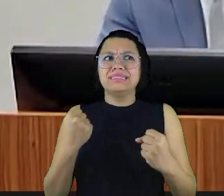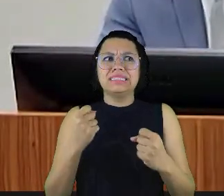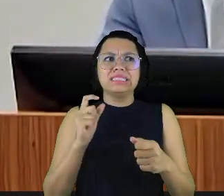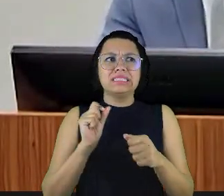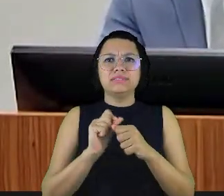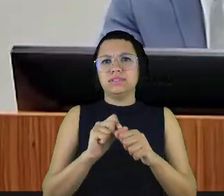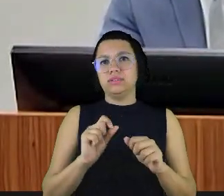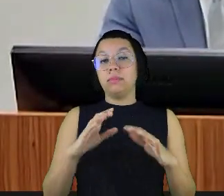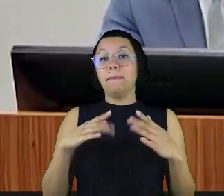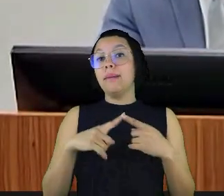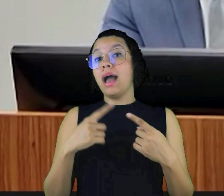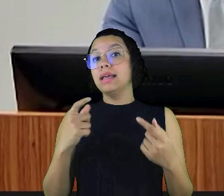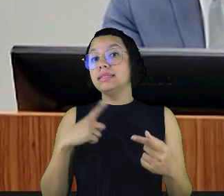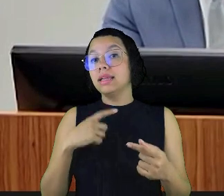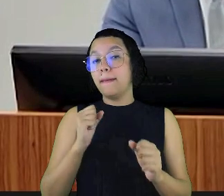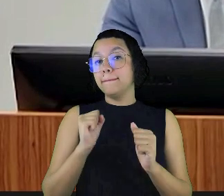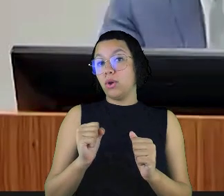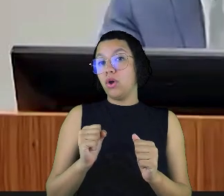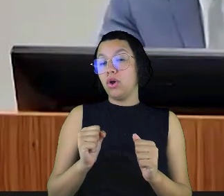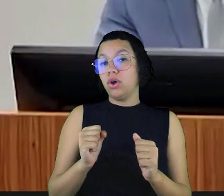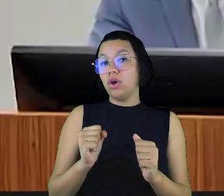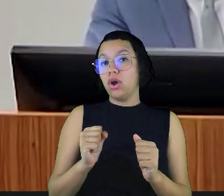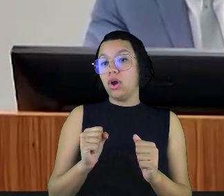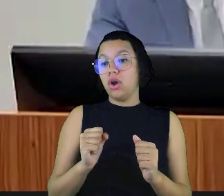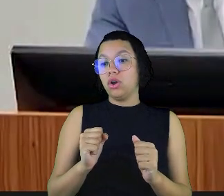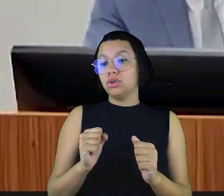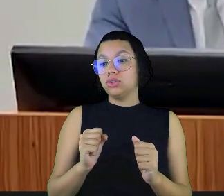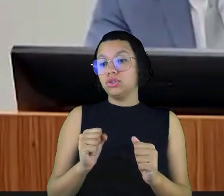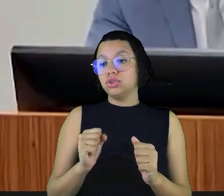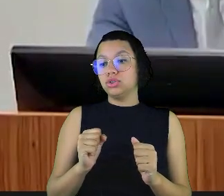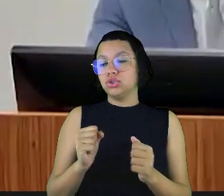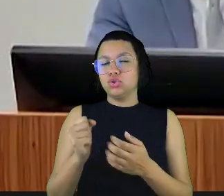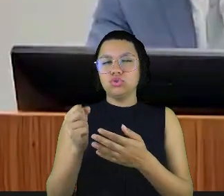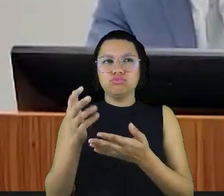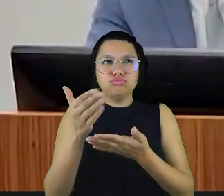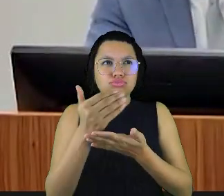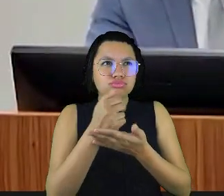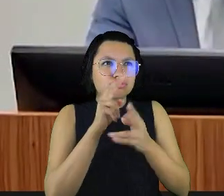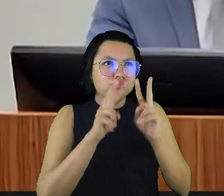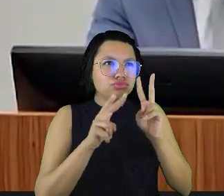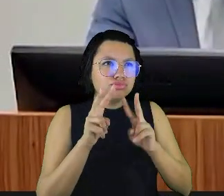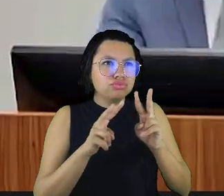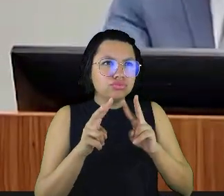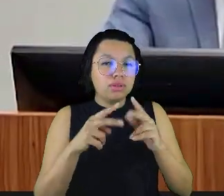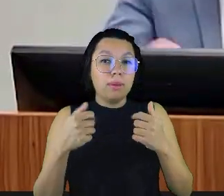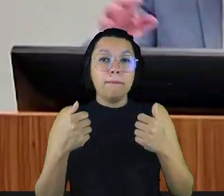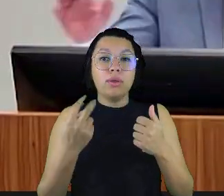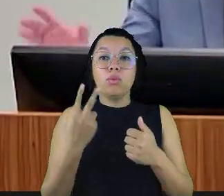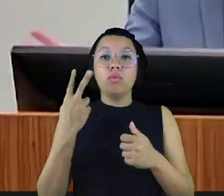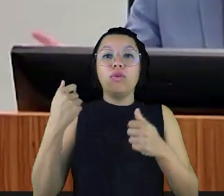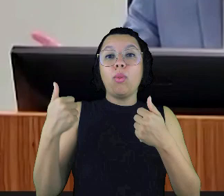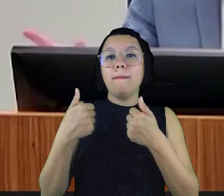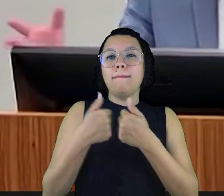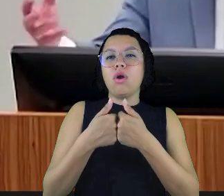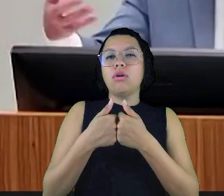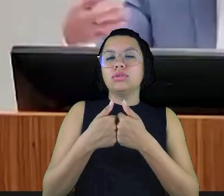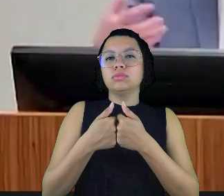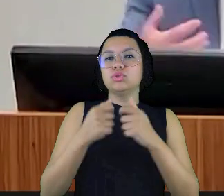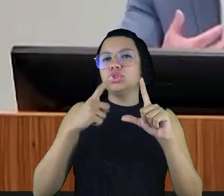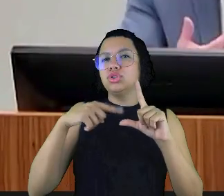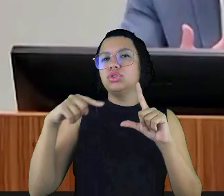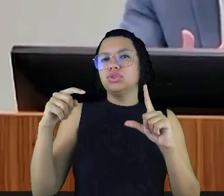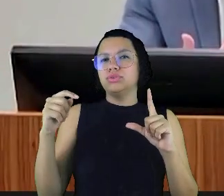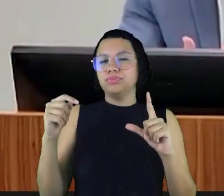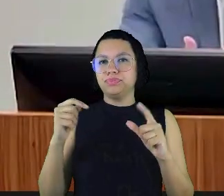a possibilidade de se apurar por estimativa. O que, desde que